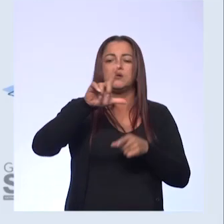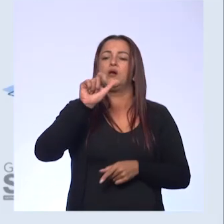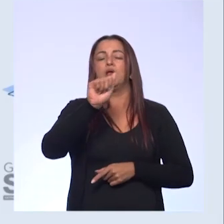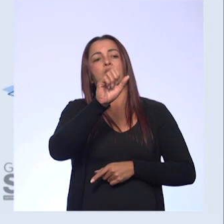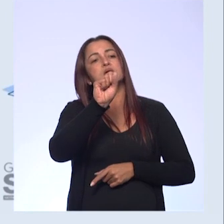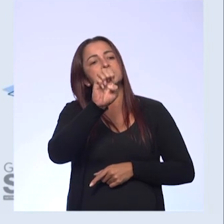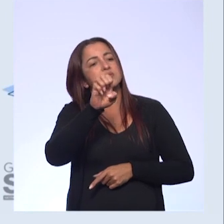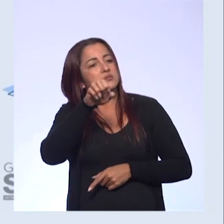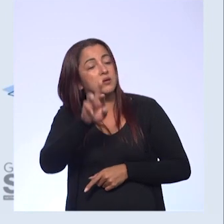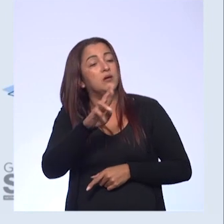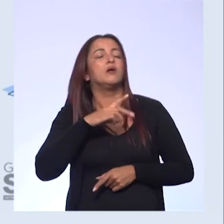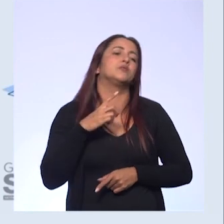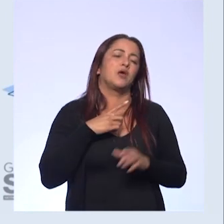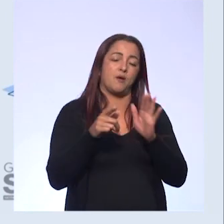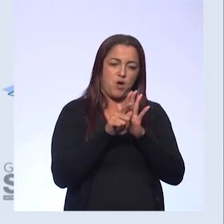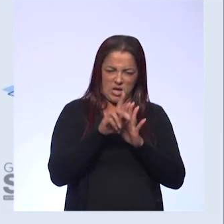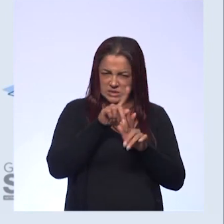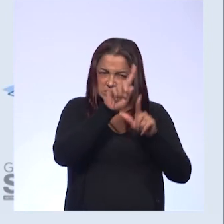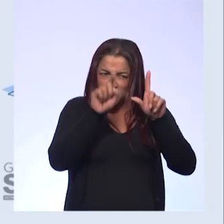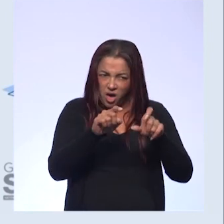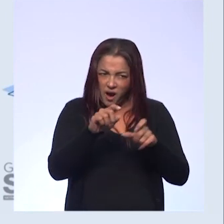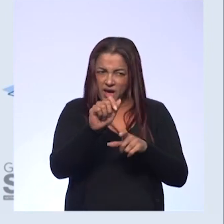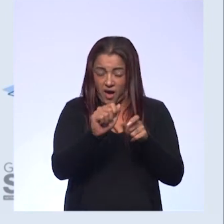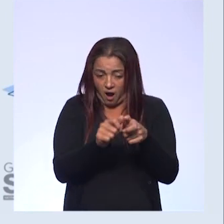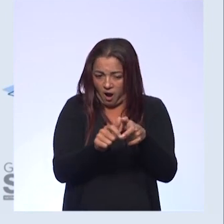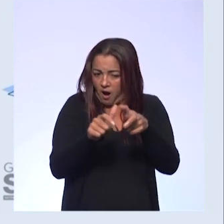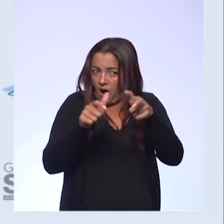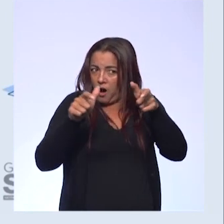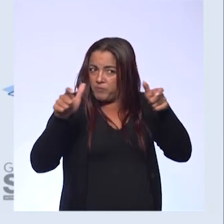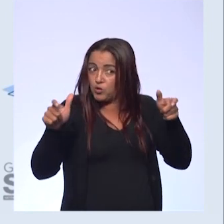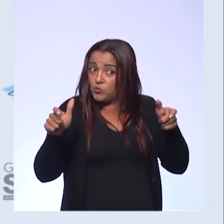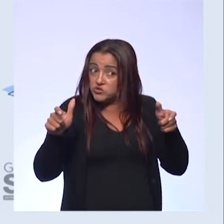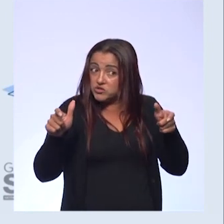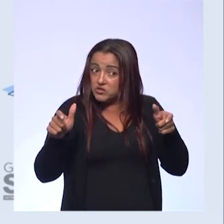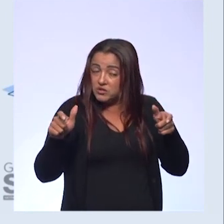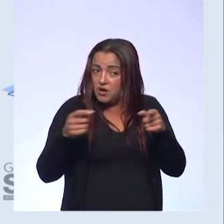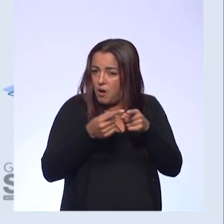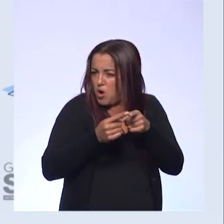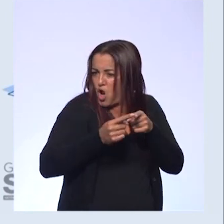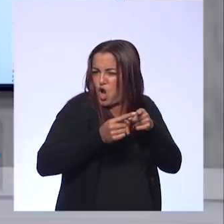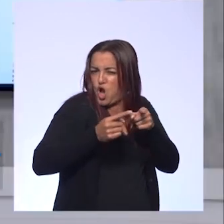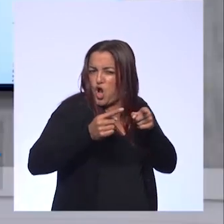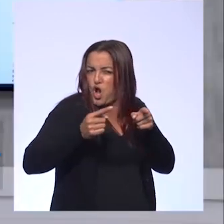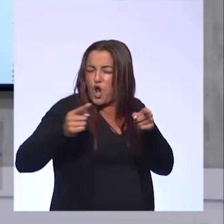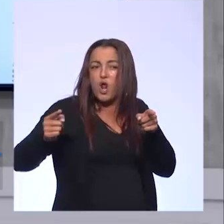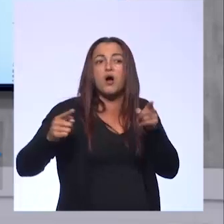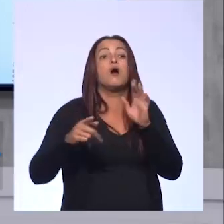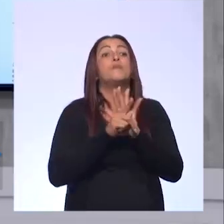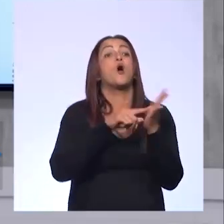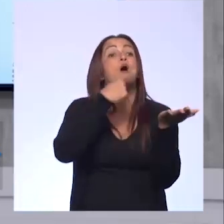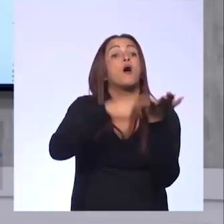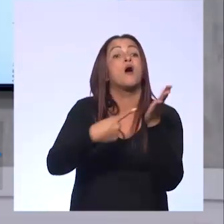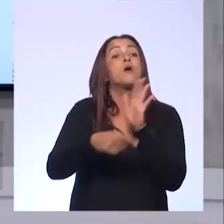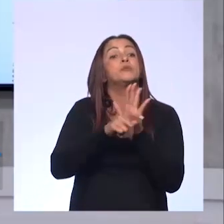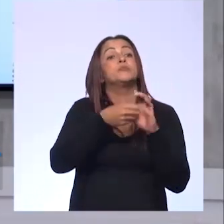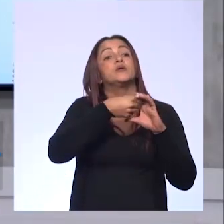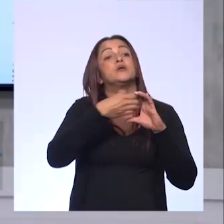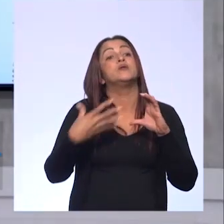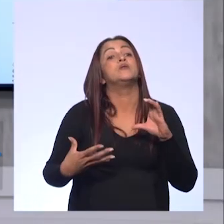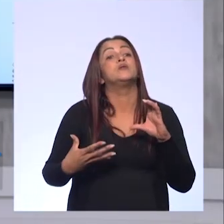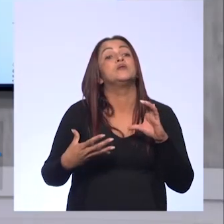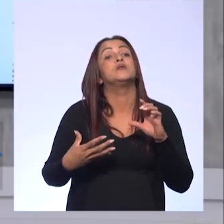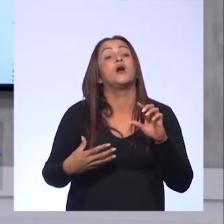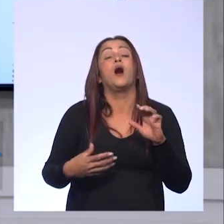A será que é a amplitude da Onda primeira coisa a amplitude de uma onda está associada a qual característica dela